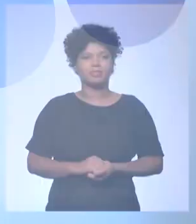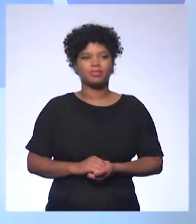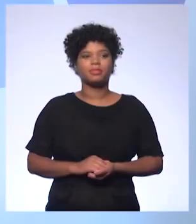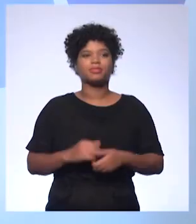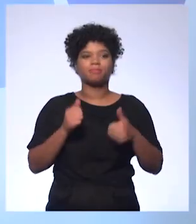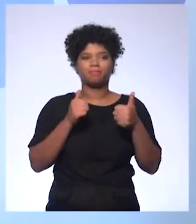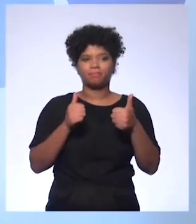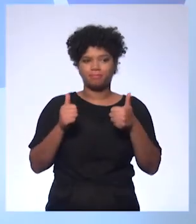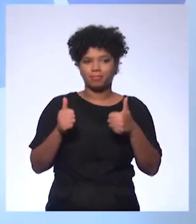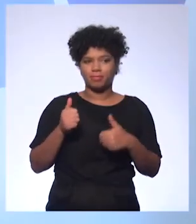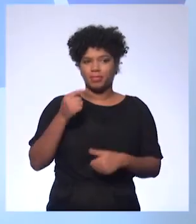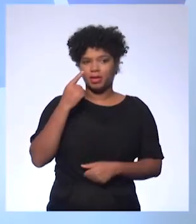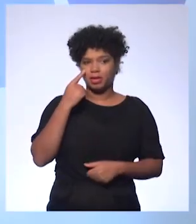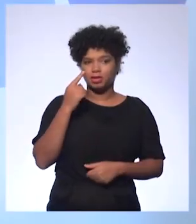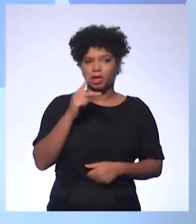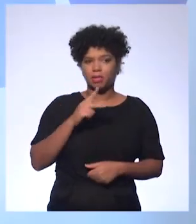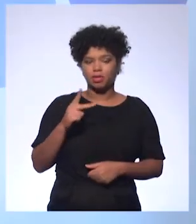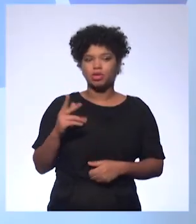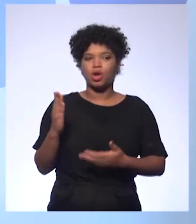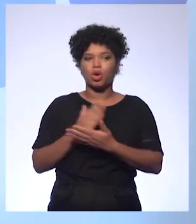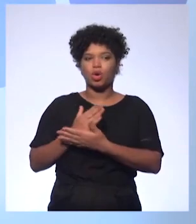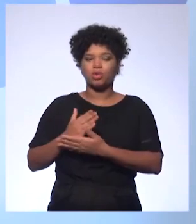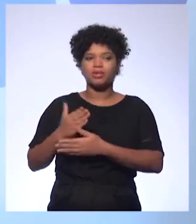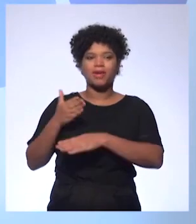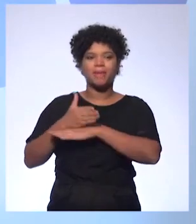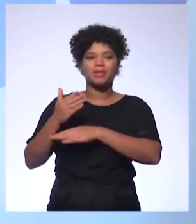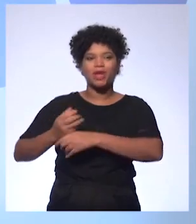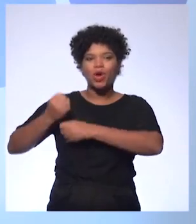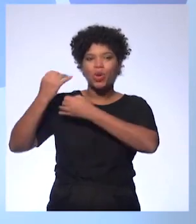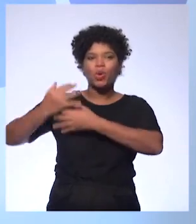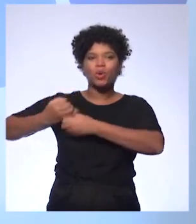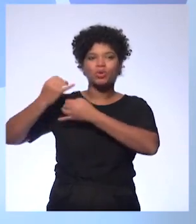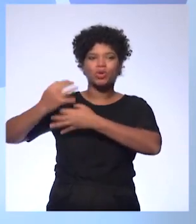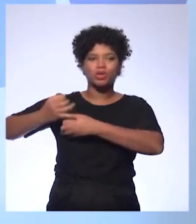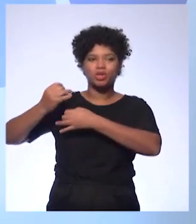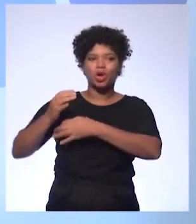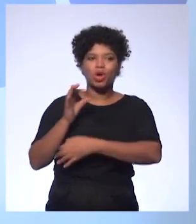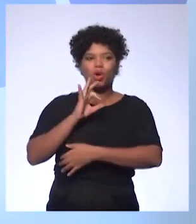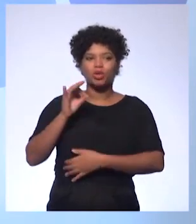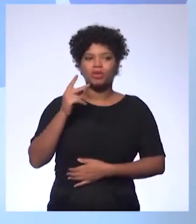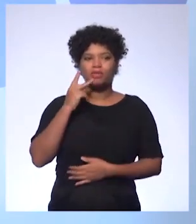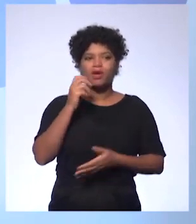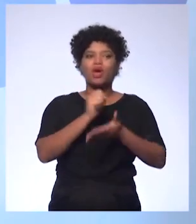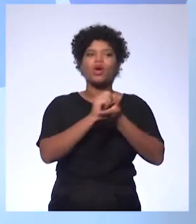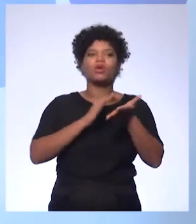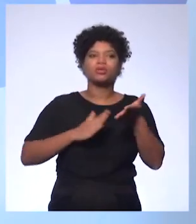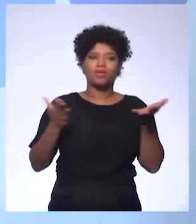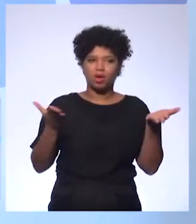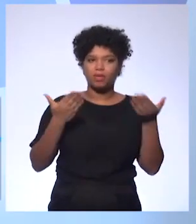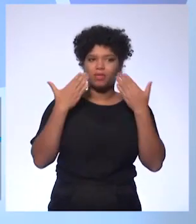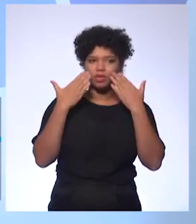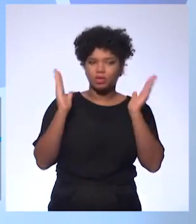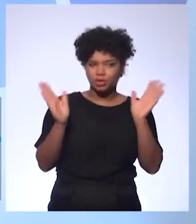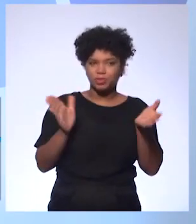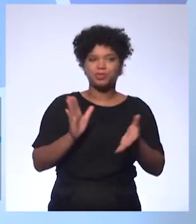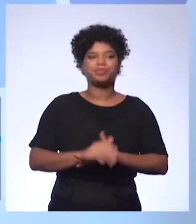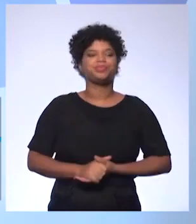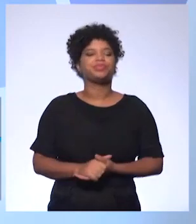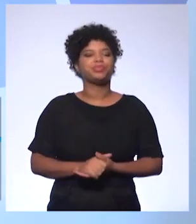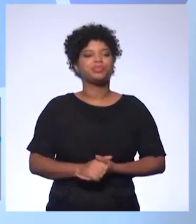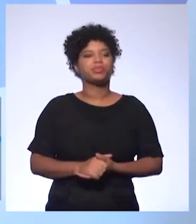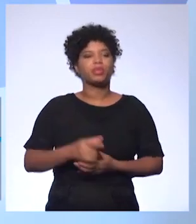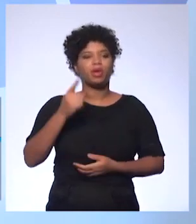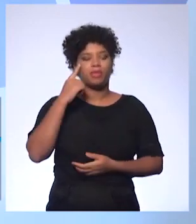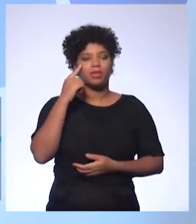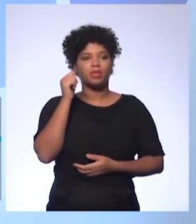Olha só, professora, algumas interações aqui bem bacanas, né, em relação à atividade que foi solicitada. Olha só,